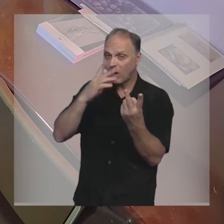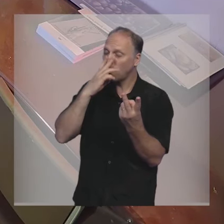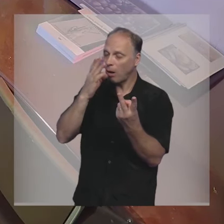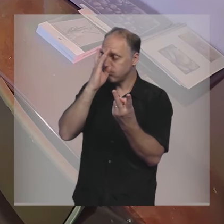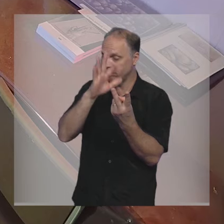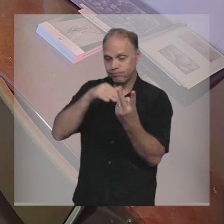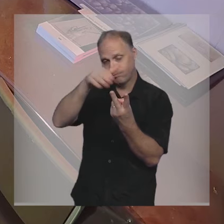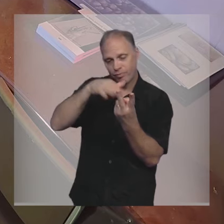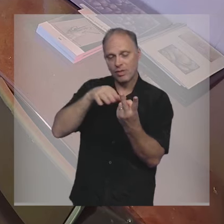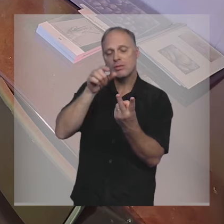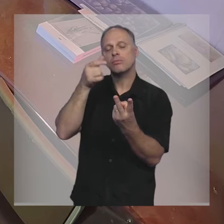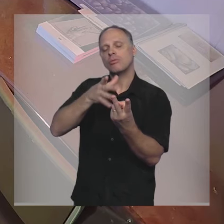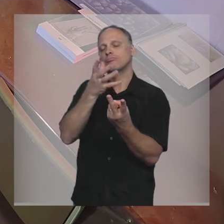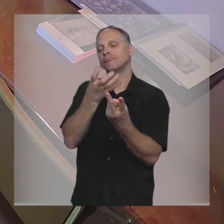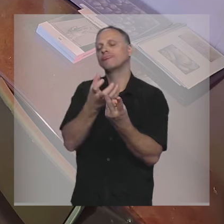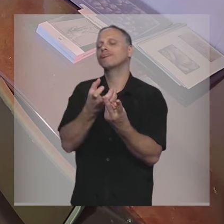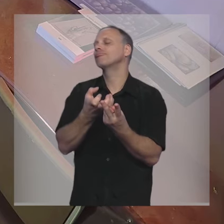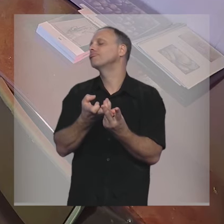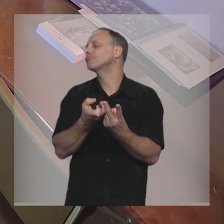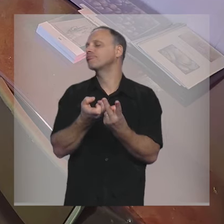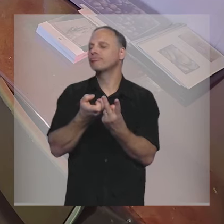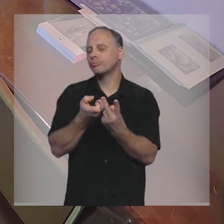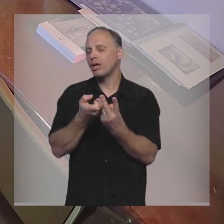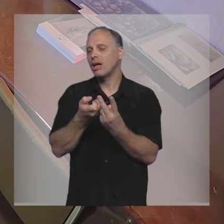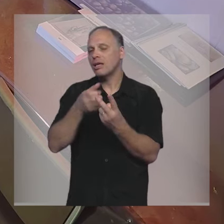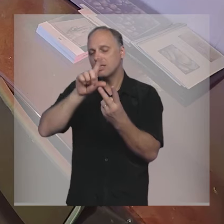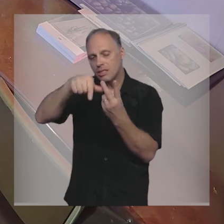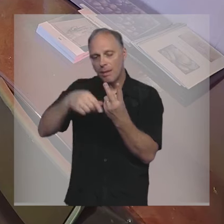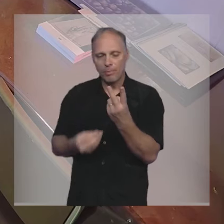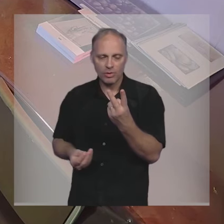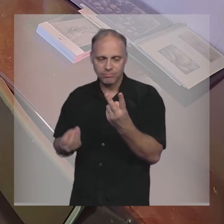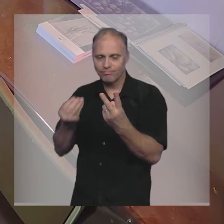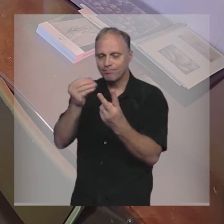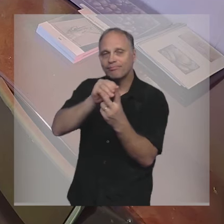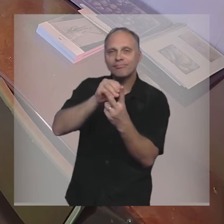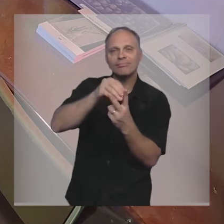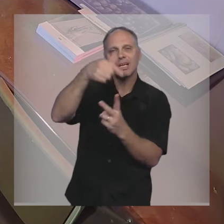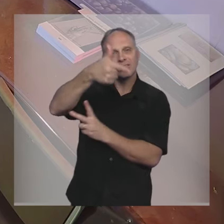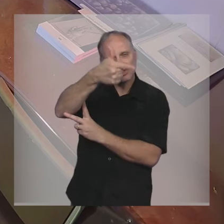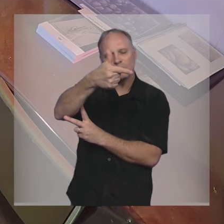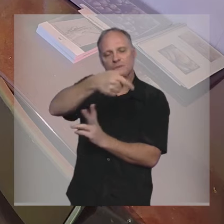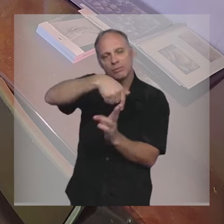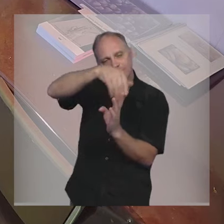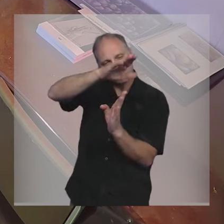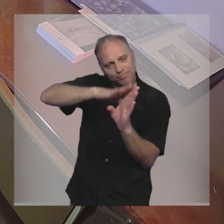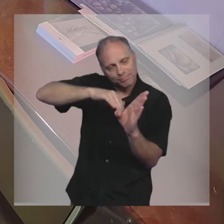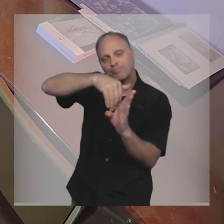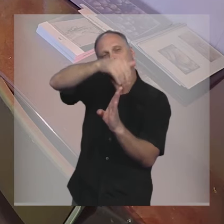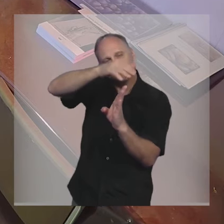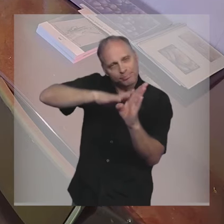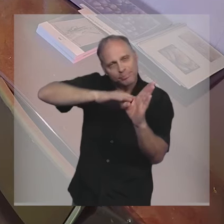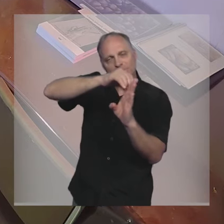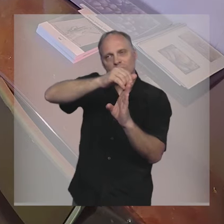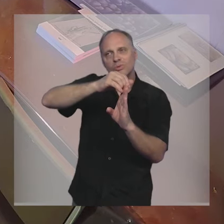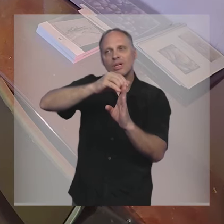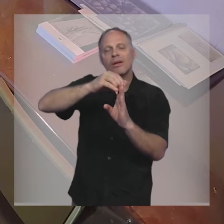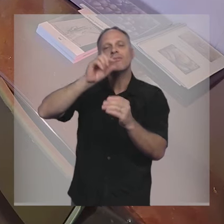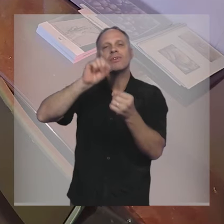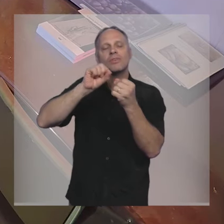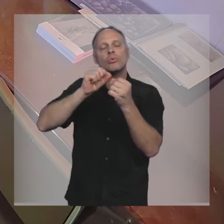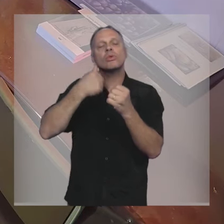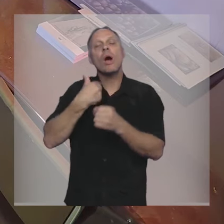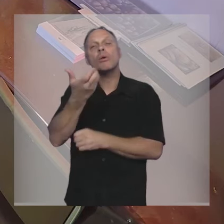camada de tinta, eu deixei secar. E aí eu fui em cima com outra camada de tinta, deixando assim,